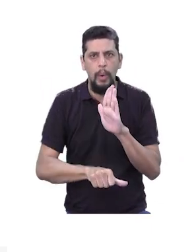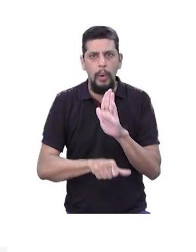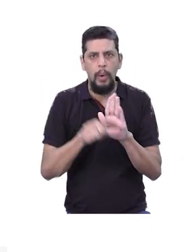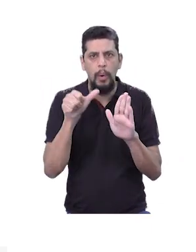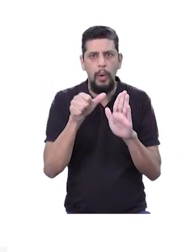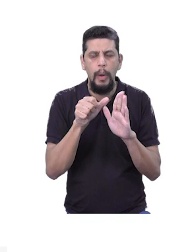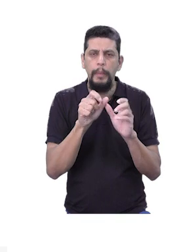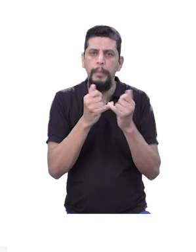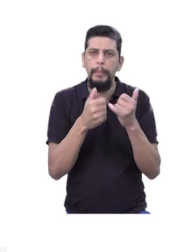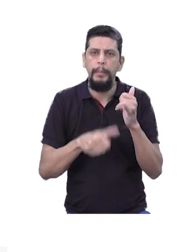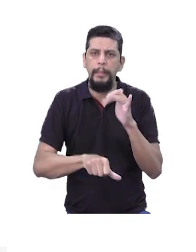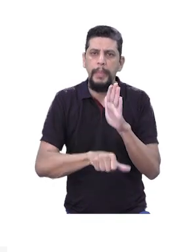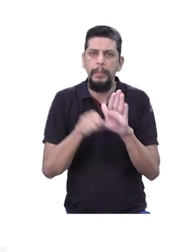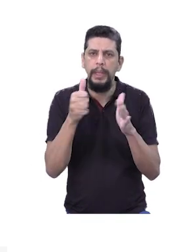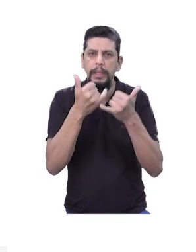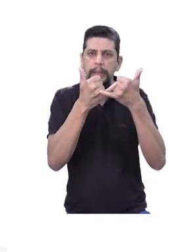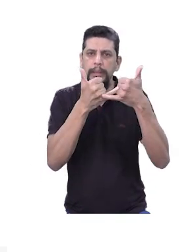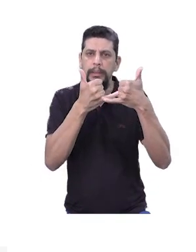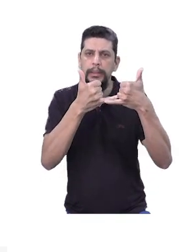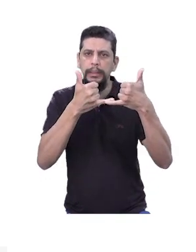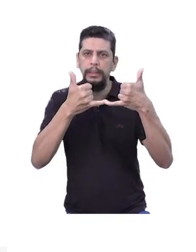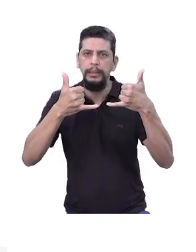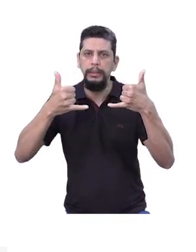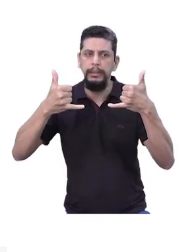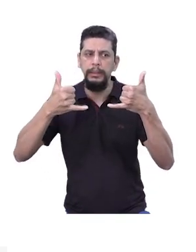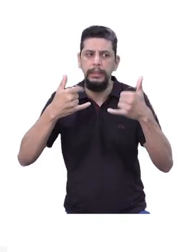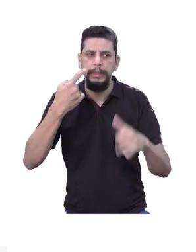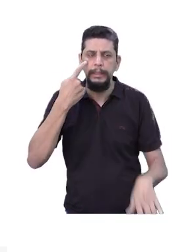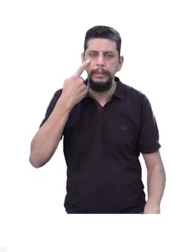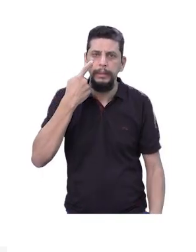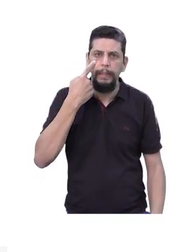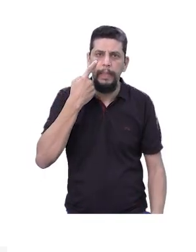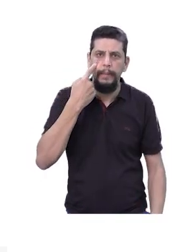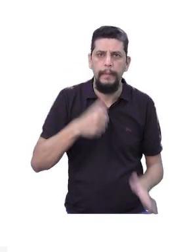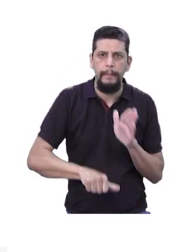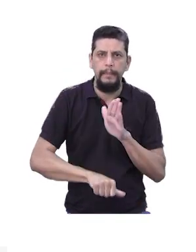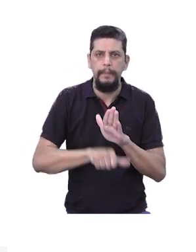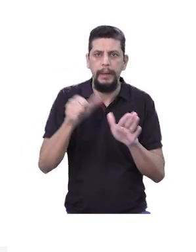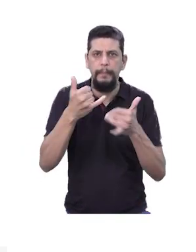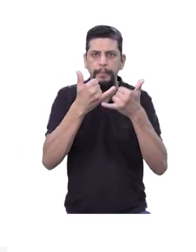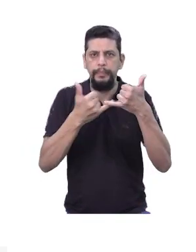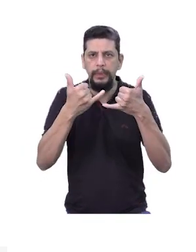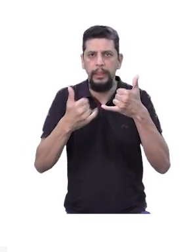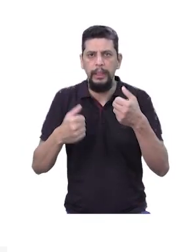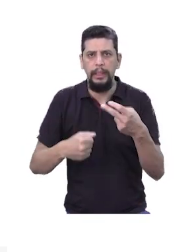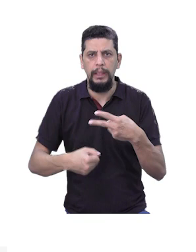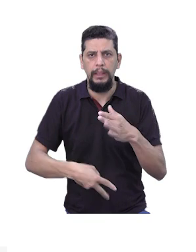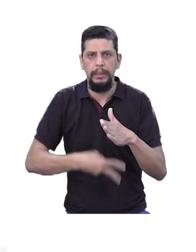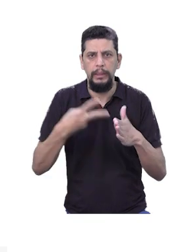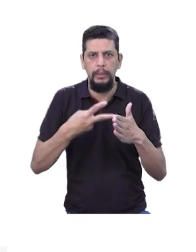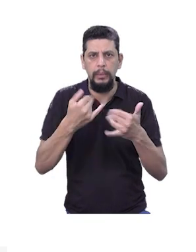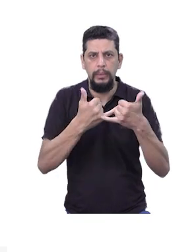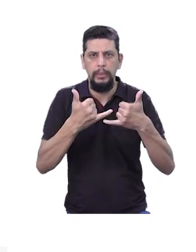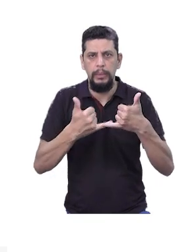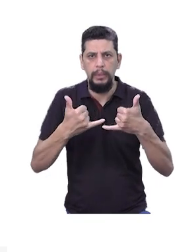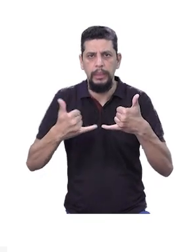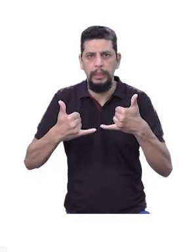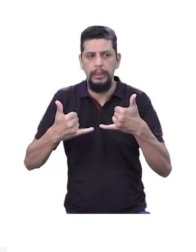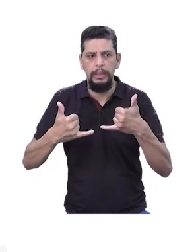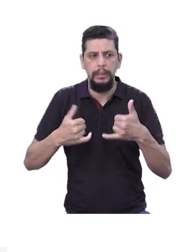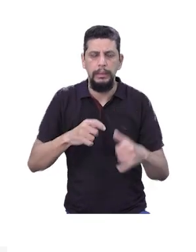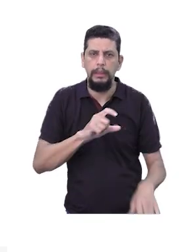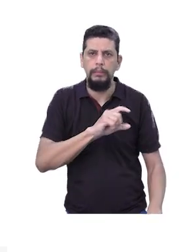Olha que a primeira já linha, né? Hein? Quando a gente faz o caça-palavra, a gente tem que ir passando, né? Na primeira linha, na segunda linha. Ali